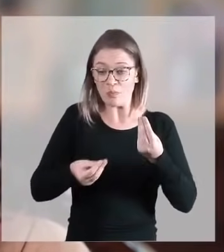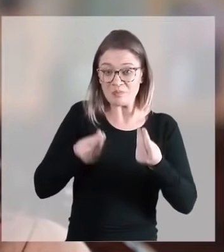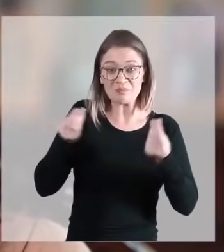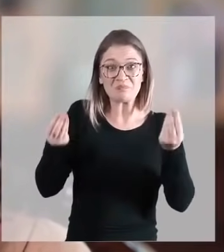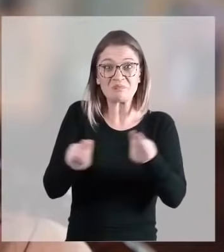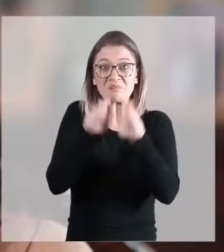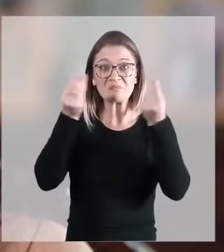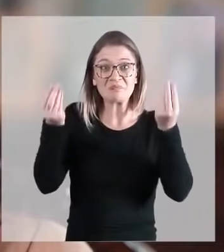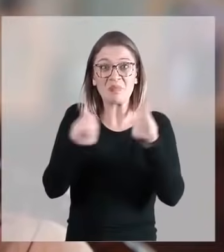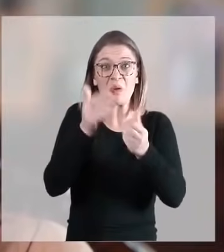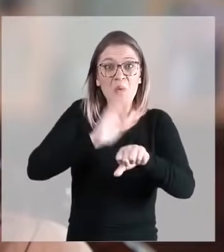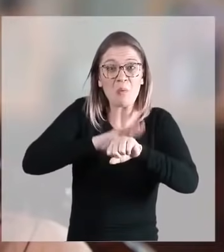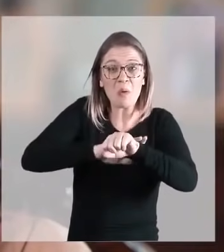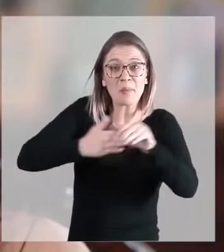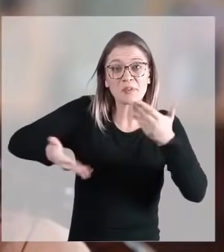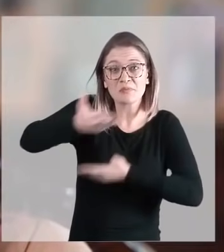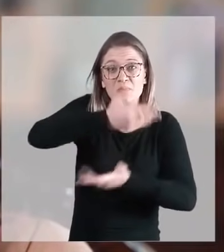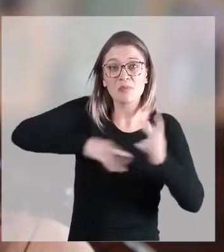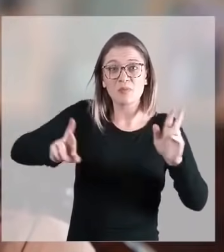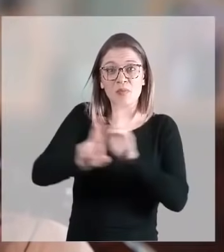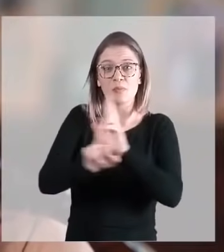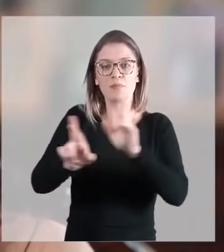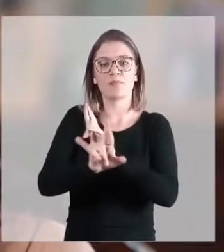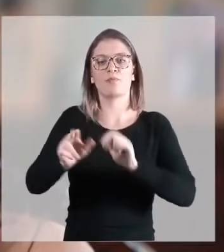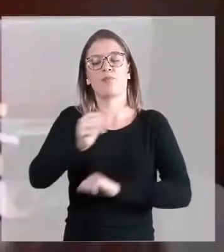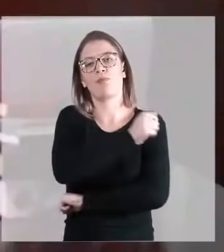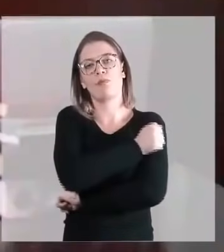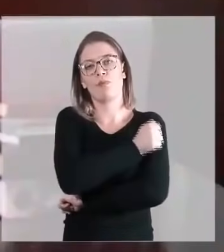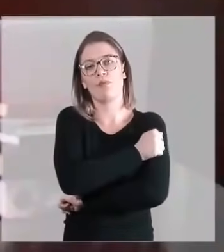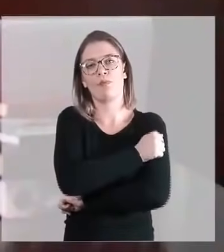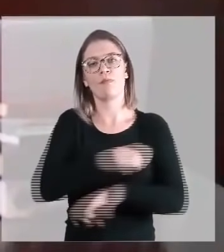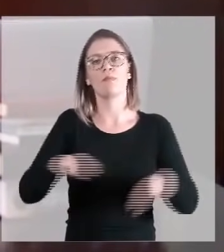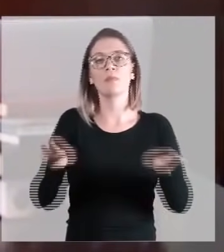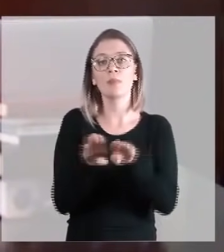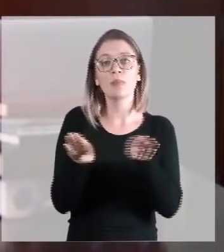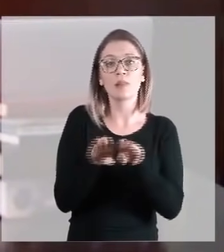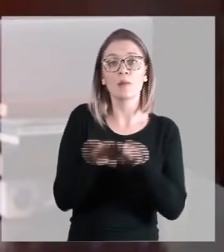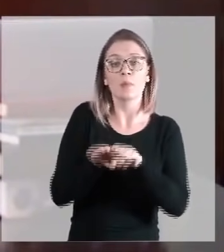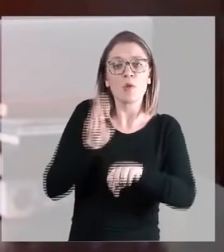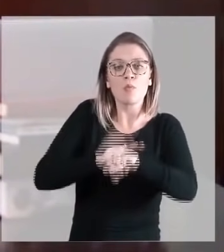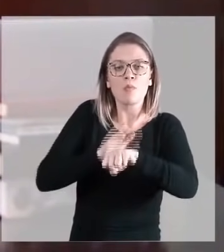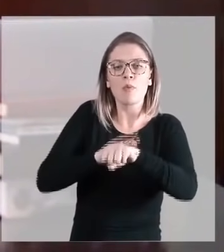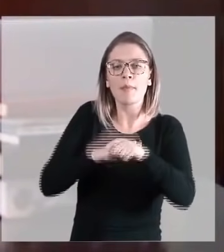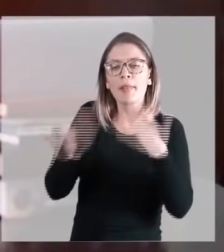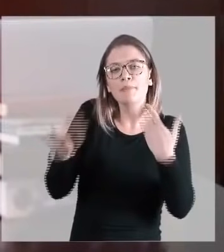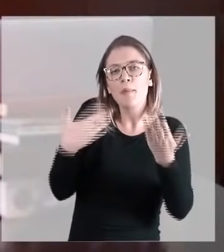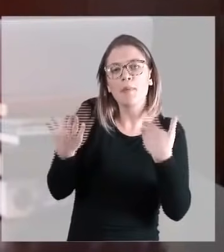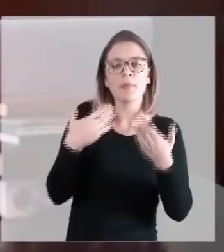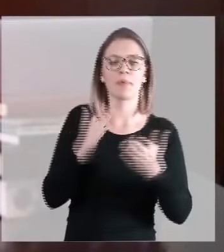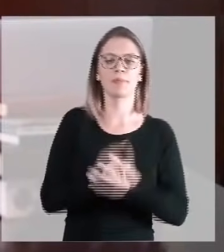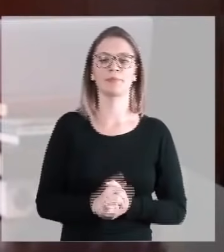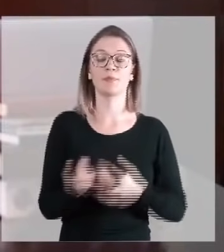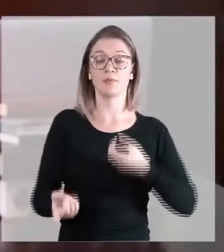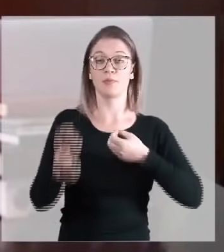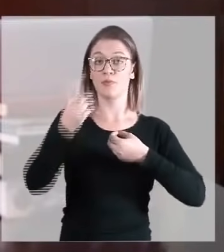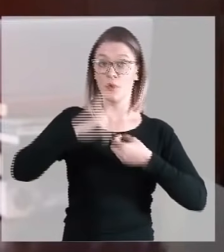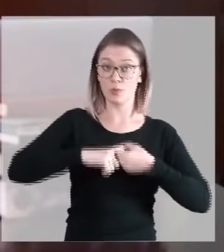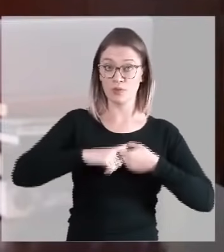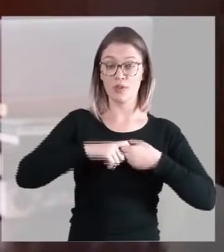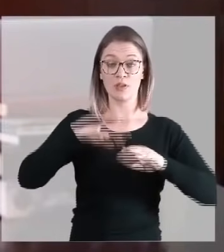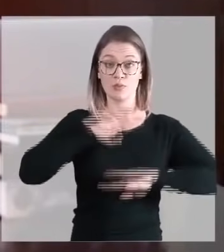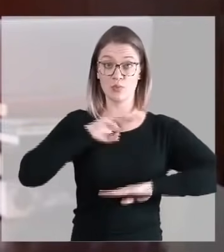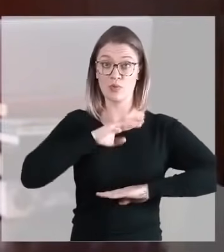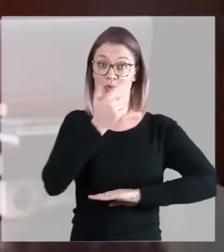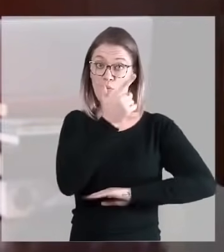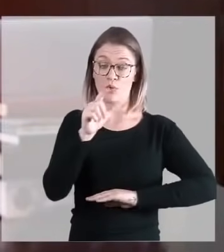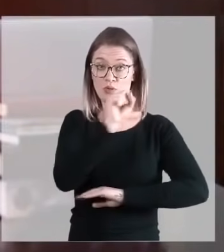seus alunos e até mesmo no momento de descontração. E vamos voltar então para mais um caso aqui em Santa Catarina, e dessa vez eu entrei